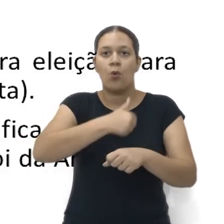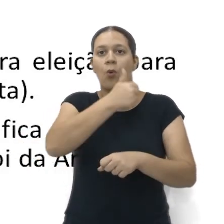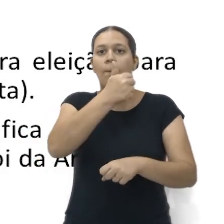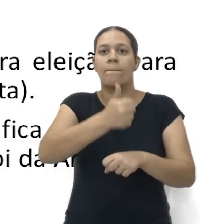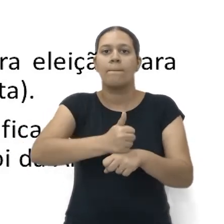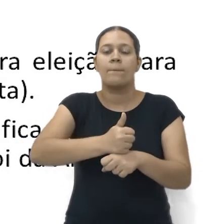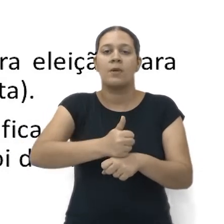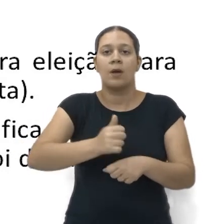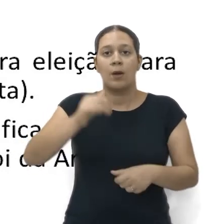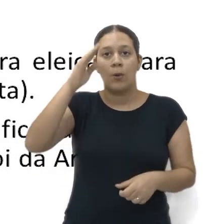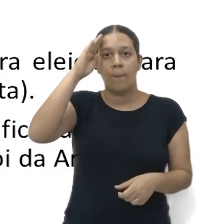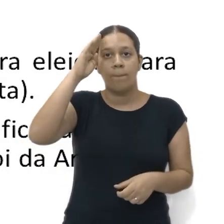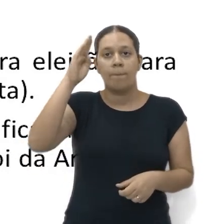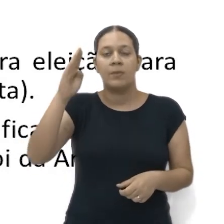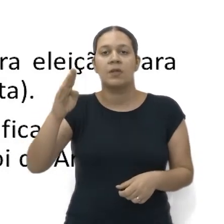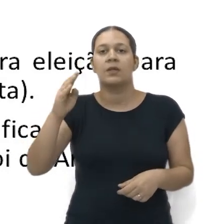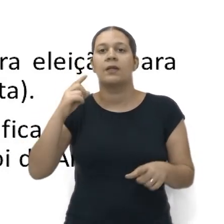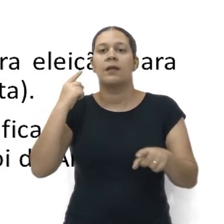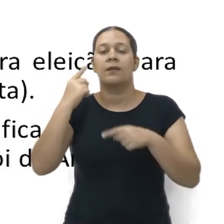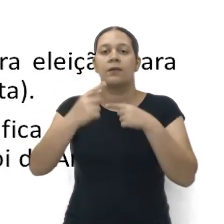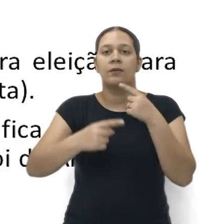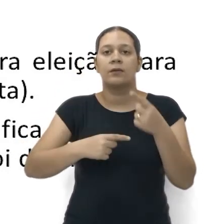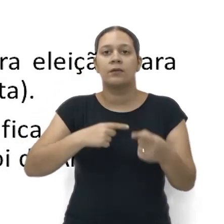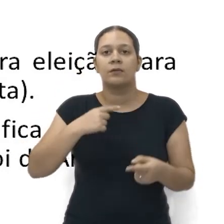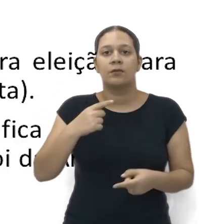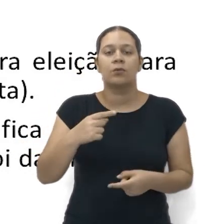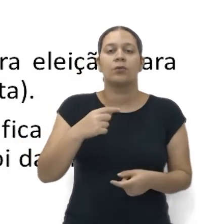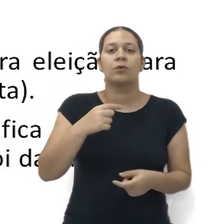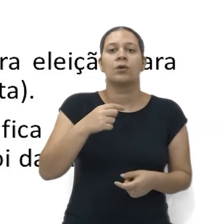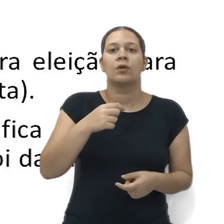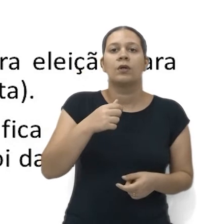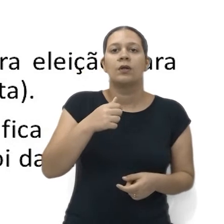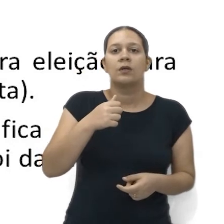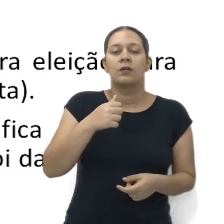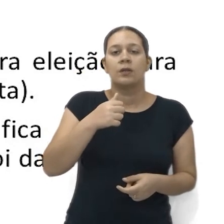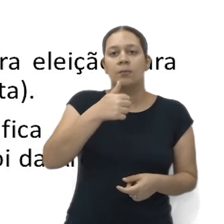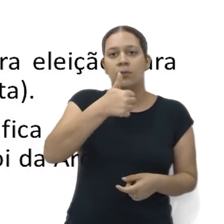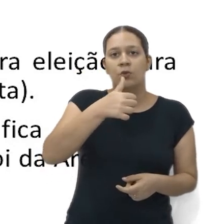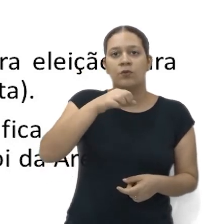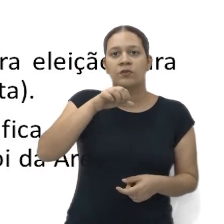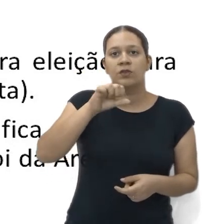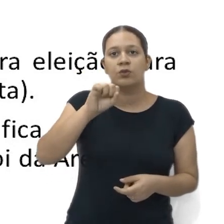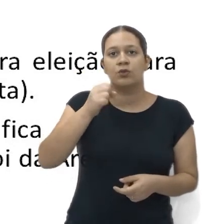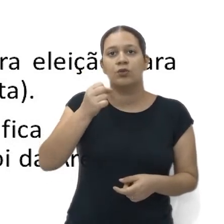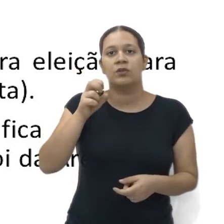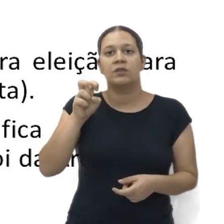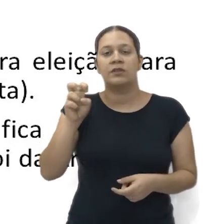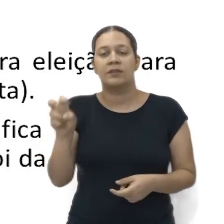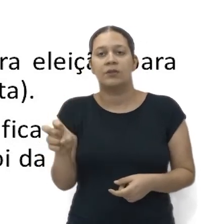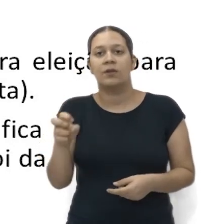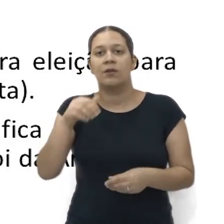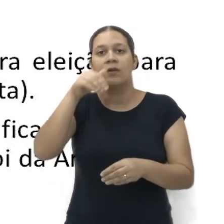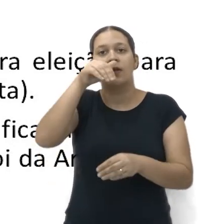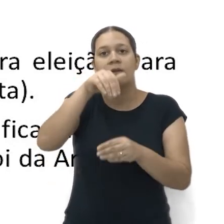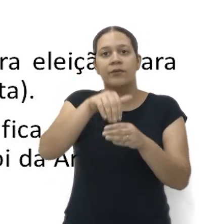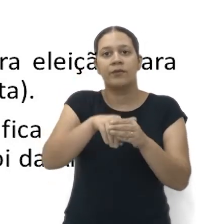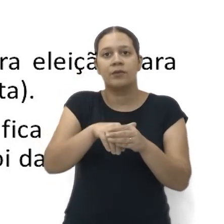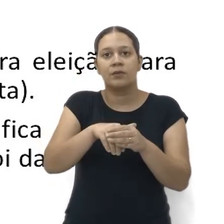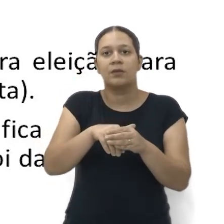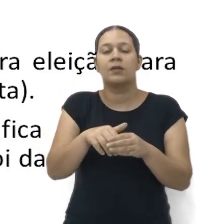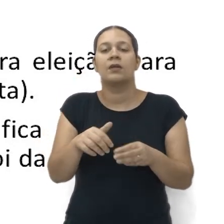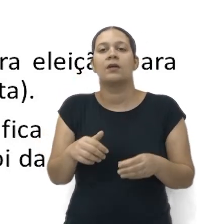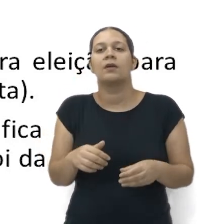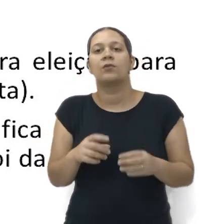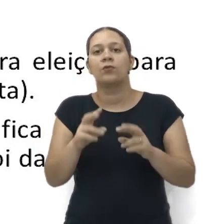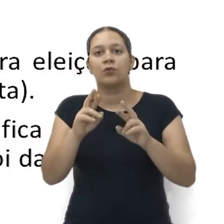militar, né? Depois disso, em 85, né, as eleições que nós tivemos não foram